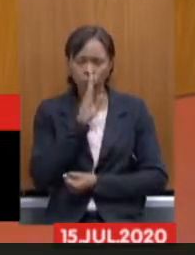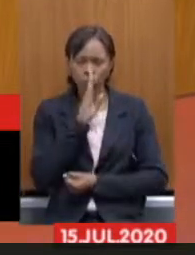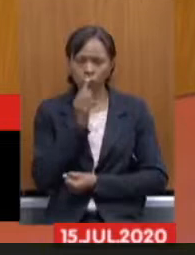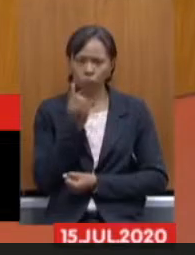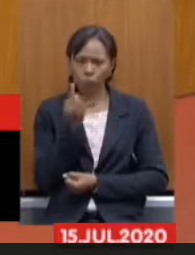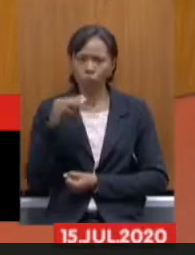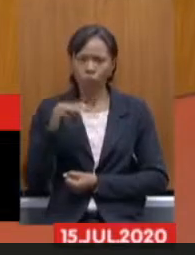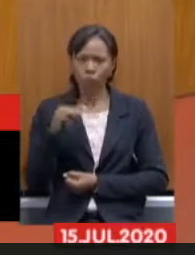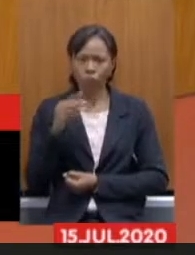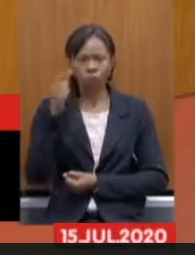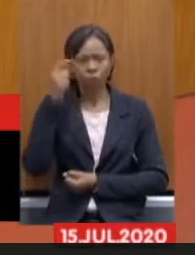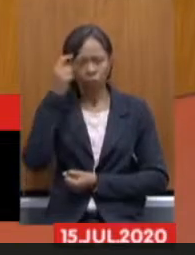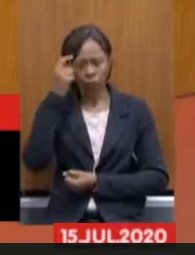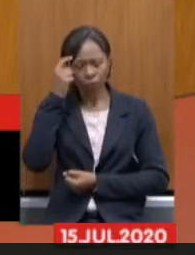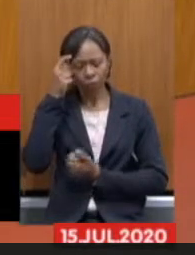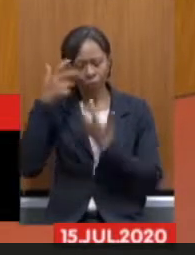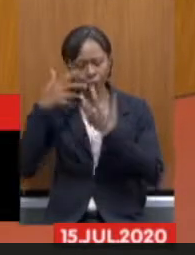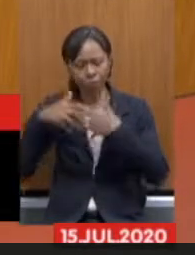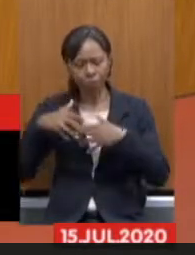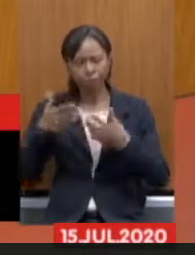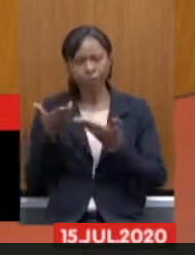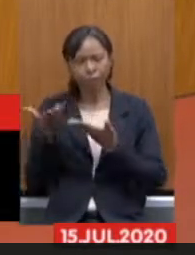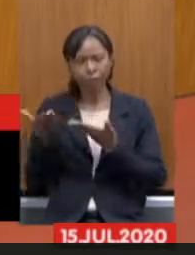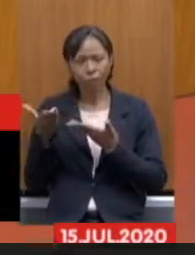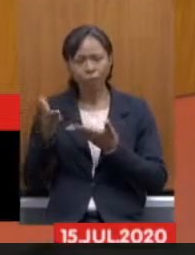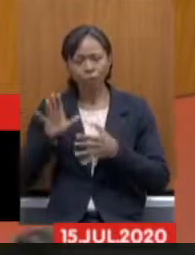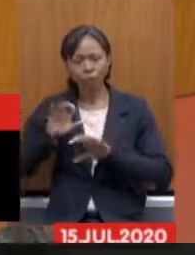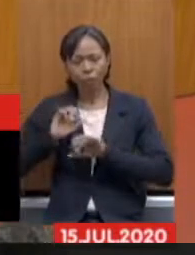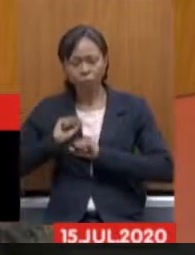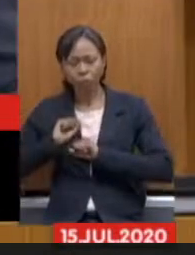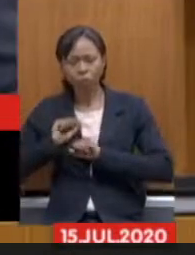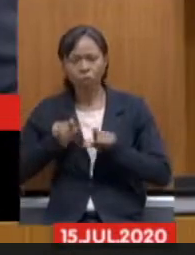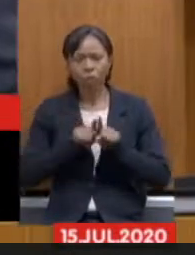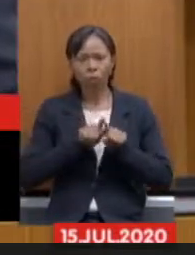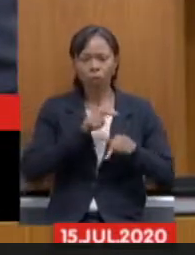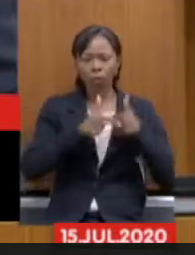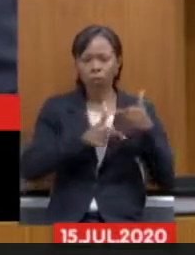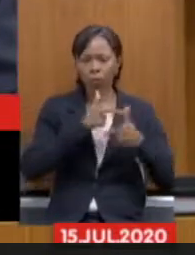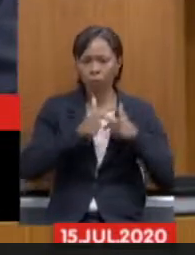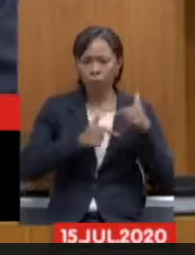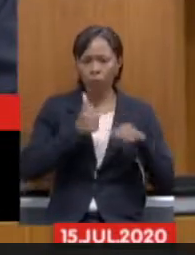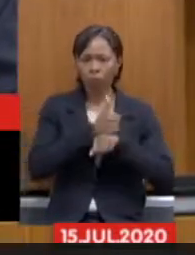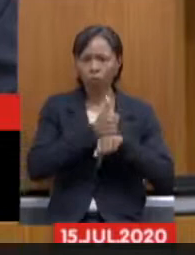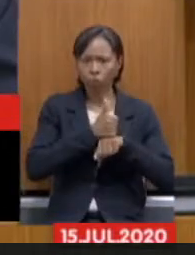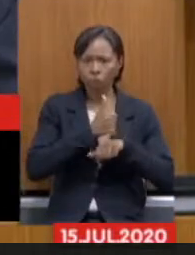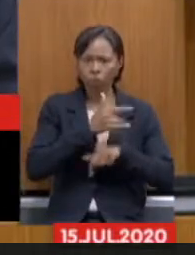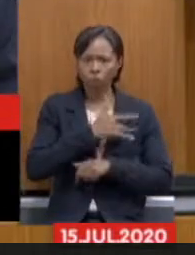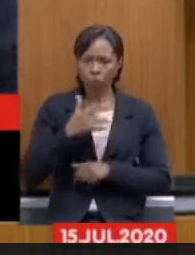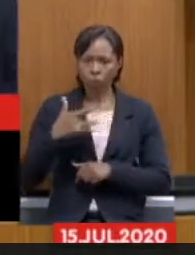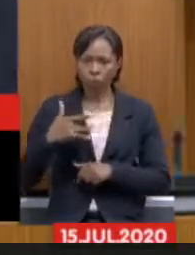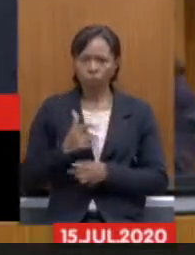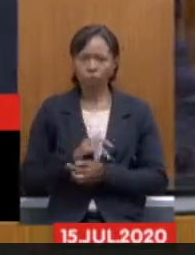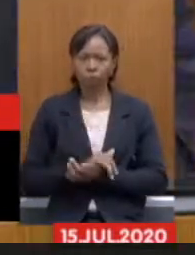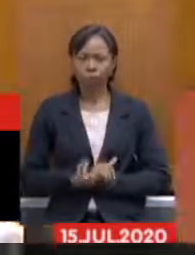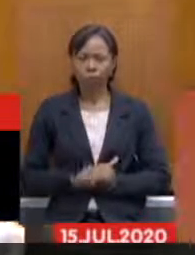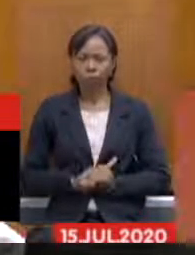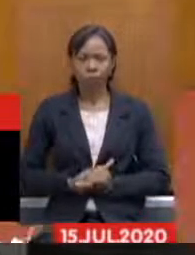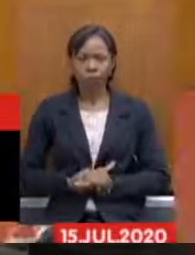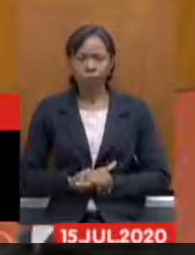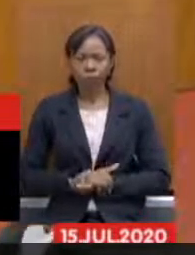silêncio em memória das vítimas em homenagem aos trabalhadores que lutam contra a pandemia da com 2019